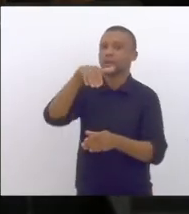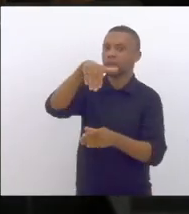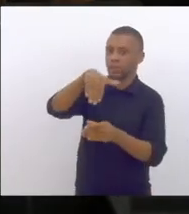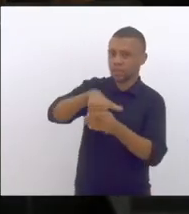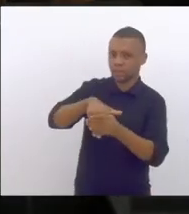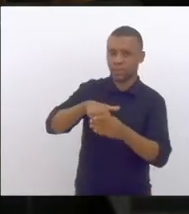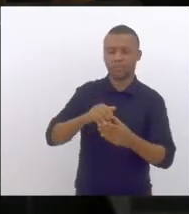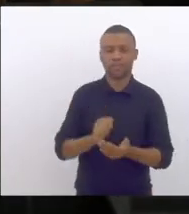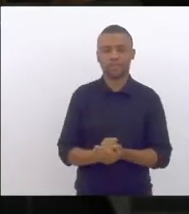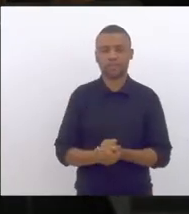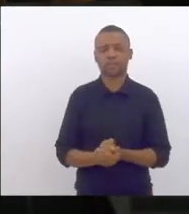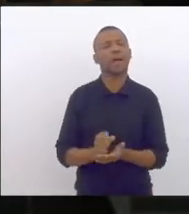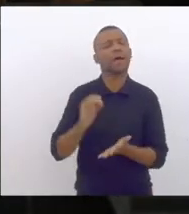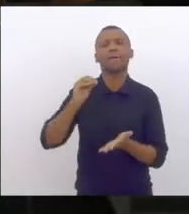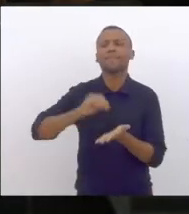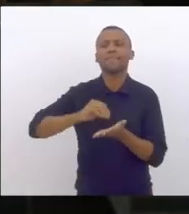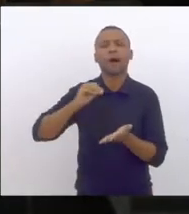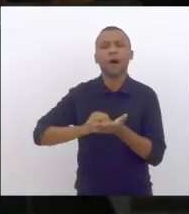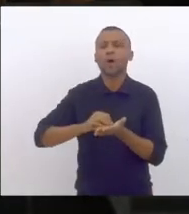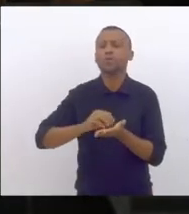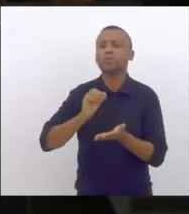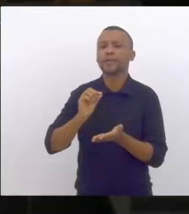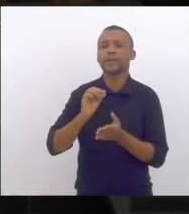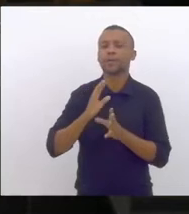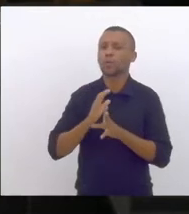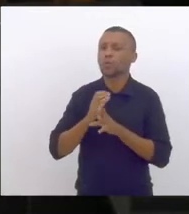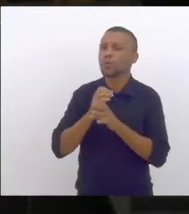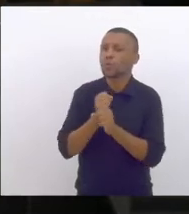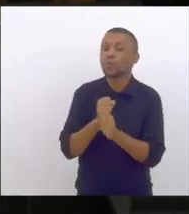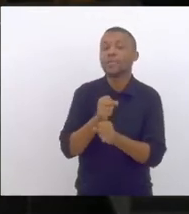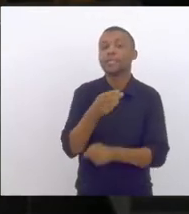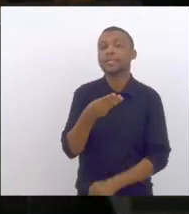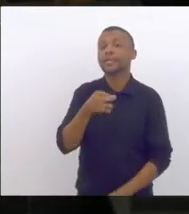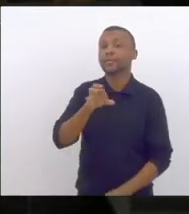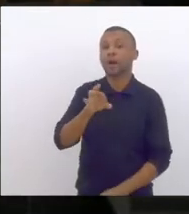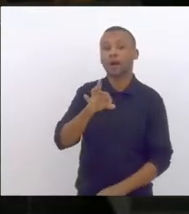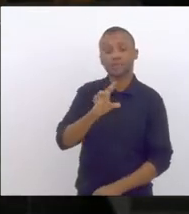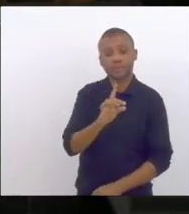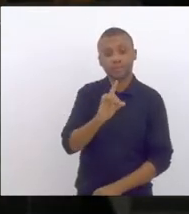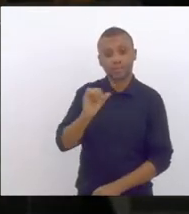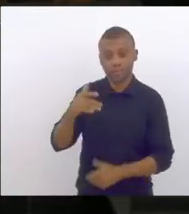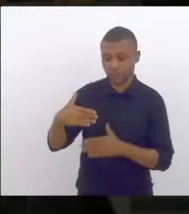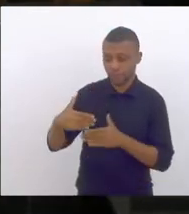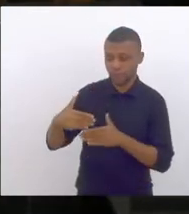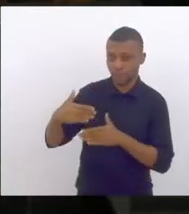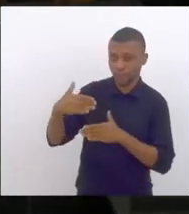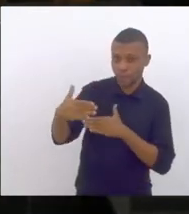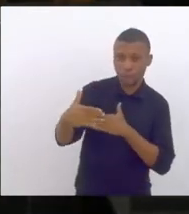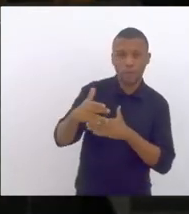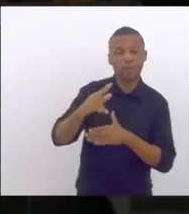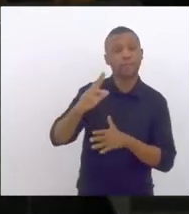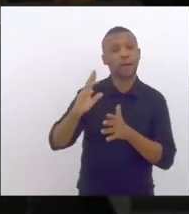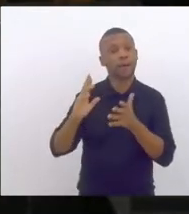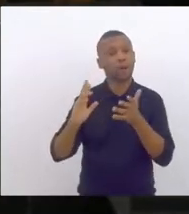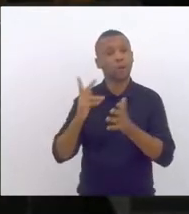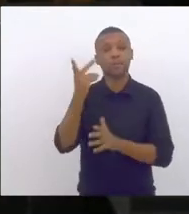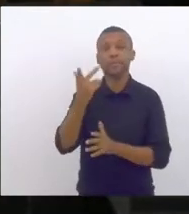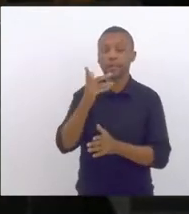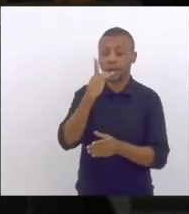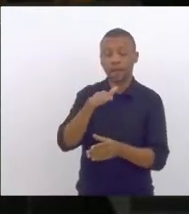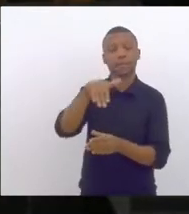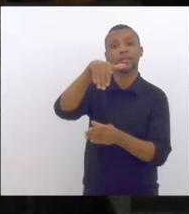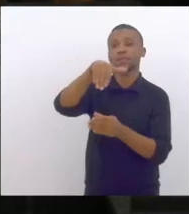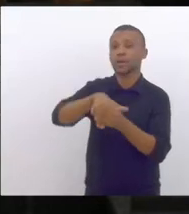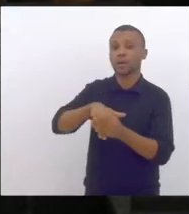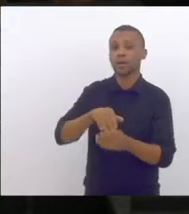faltam exatamente 39 dias Para que ocorra o pleito do dia